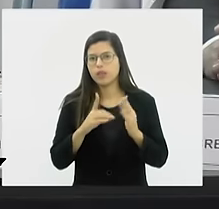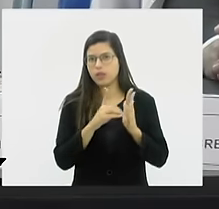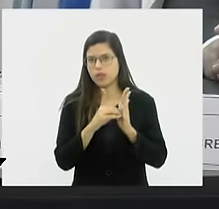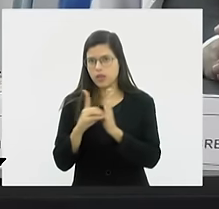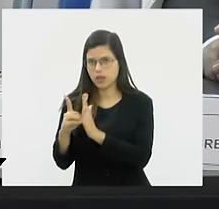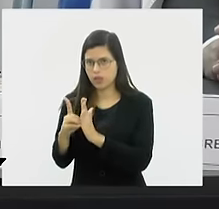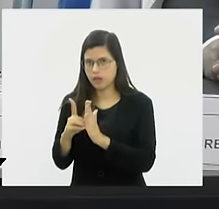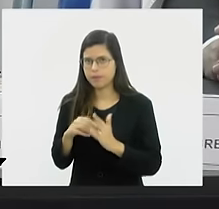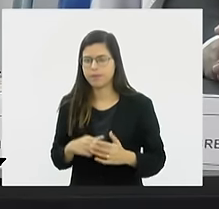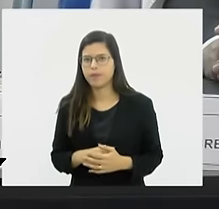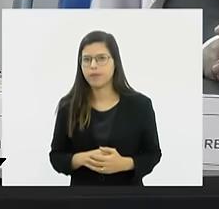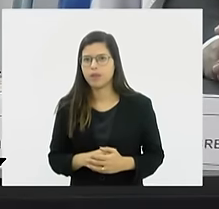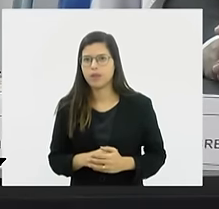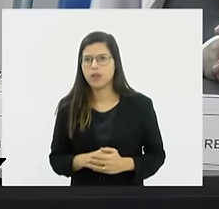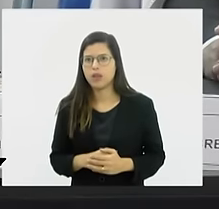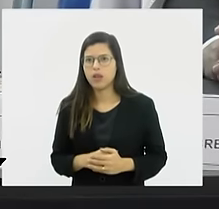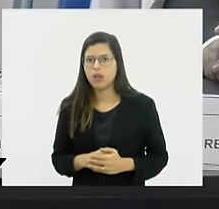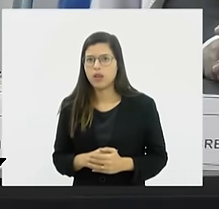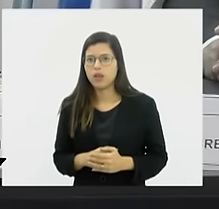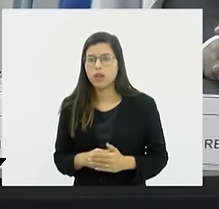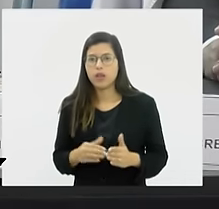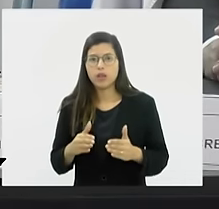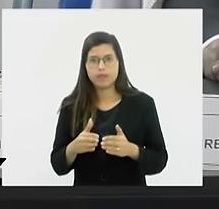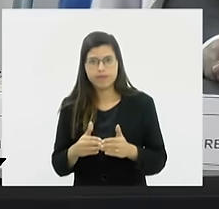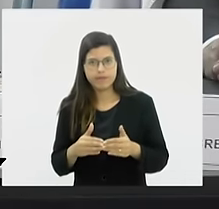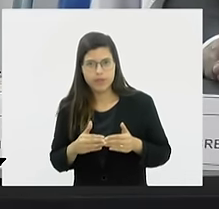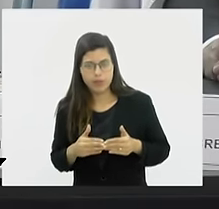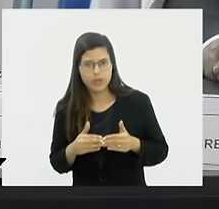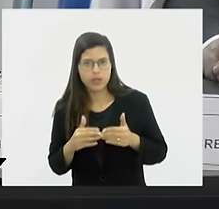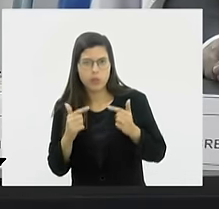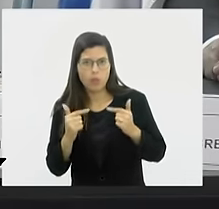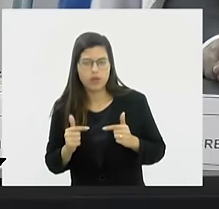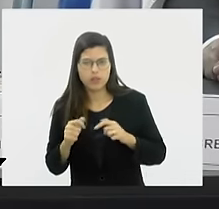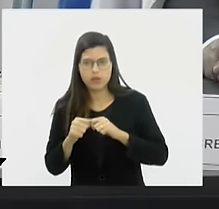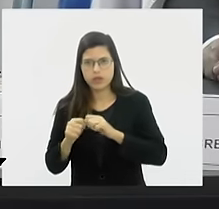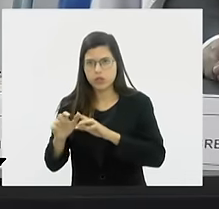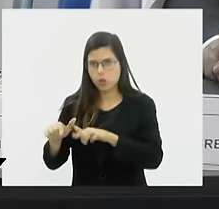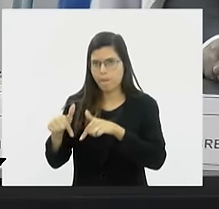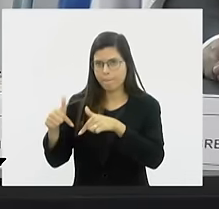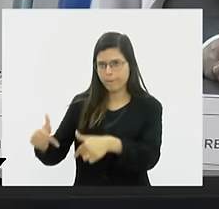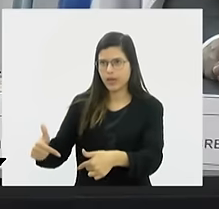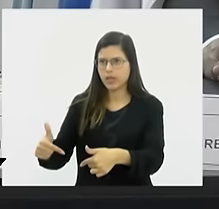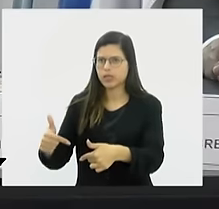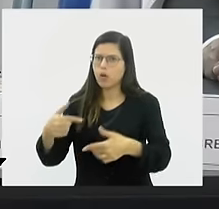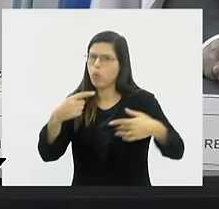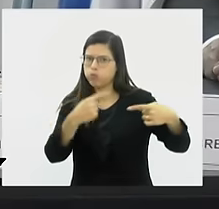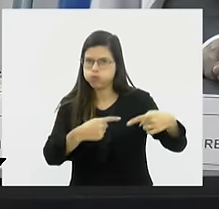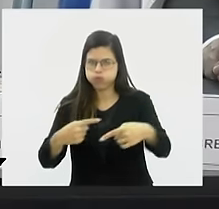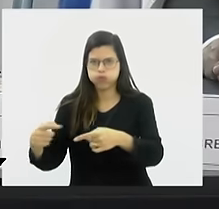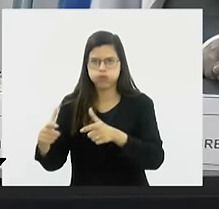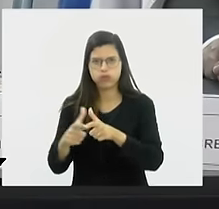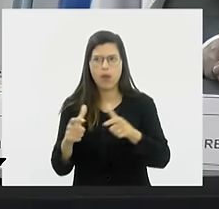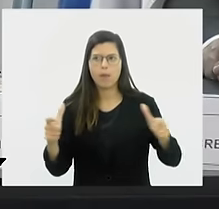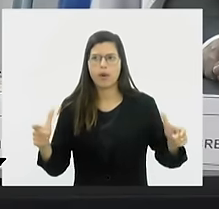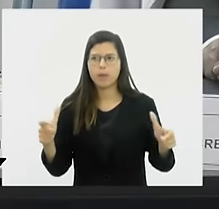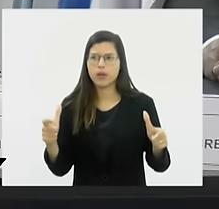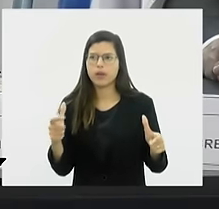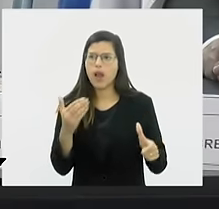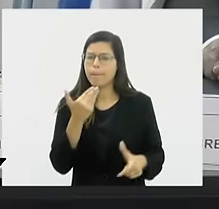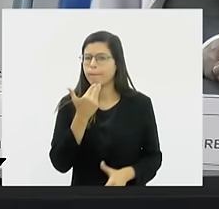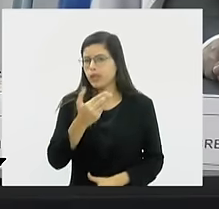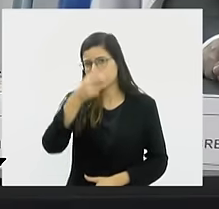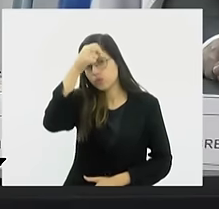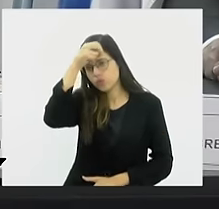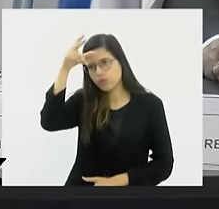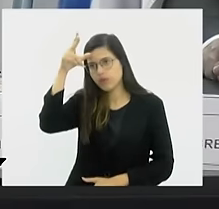que se abstenha de realizar essas operações amplamente discutidas aqui a pedido de